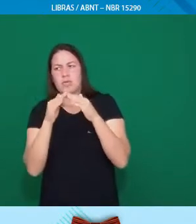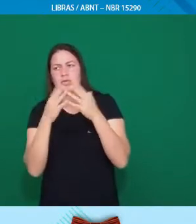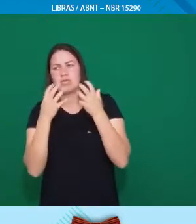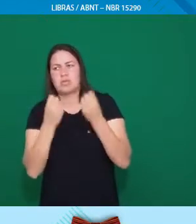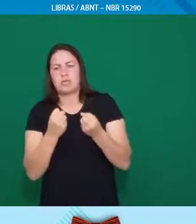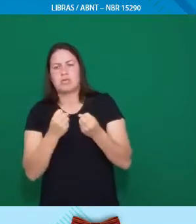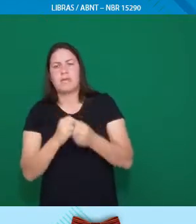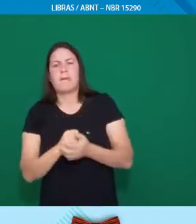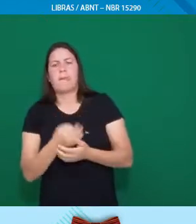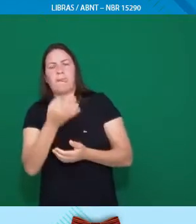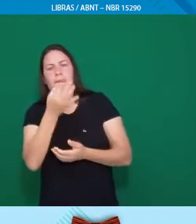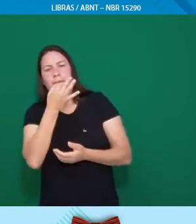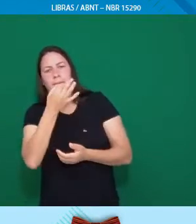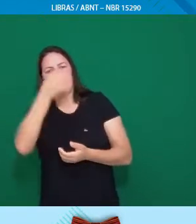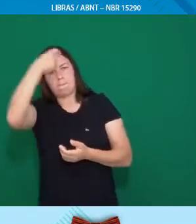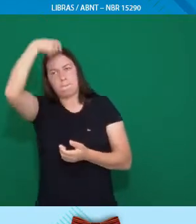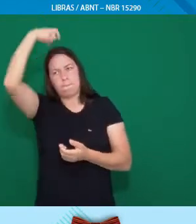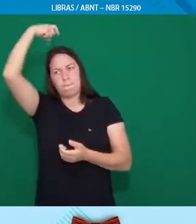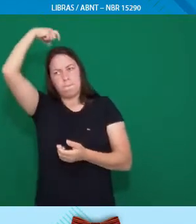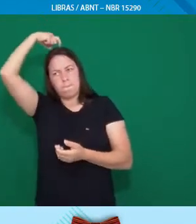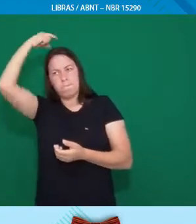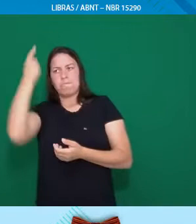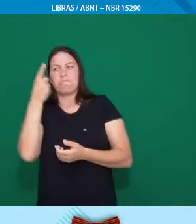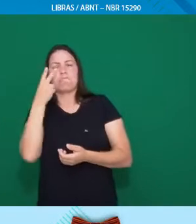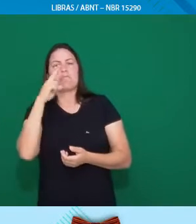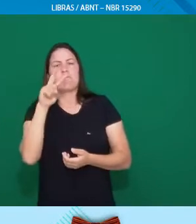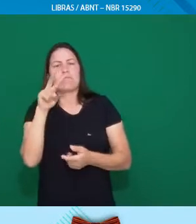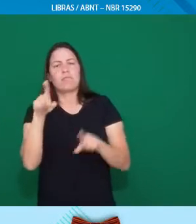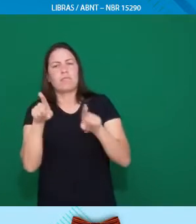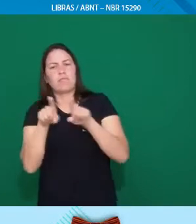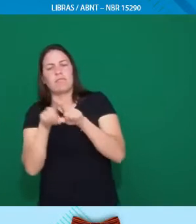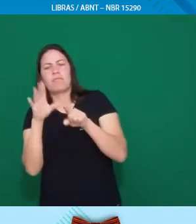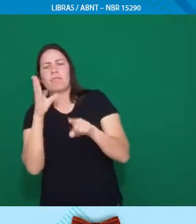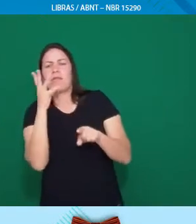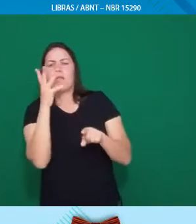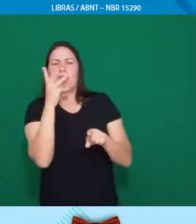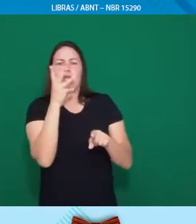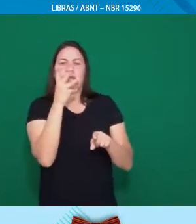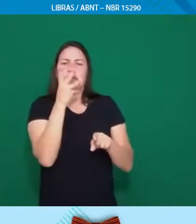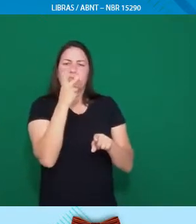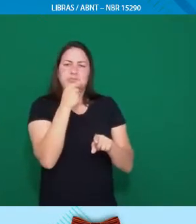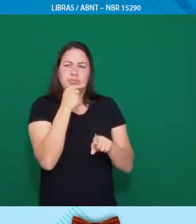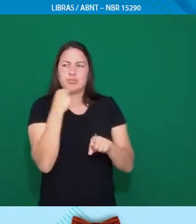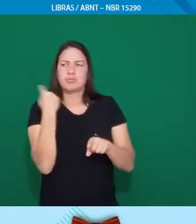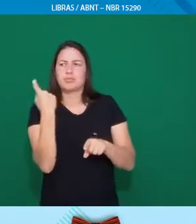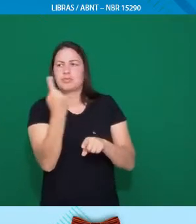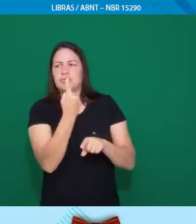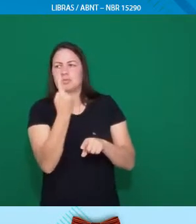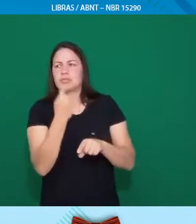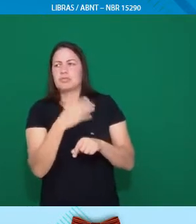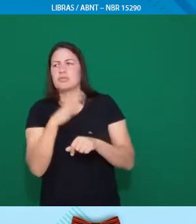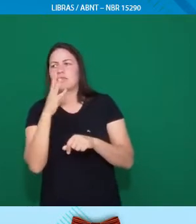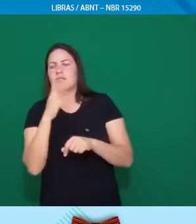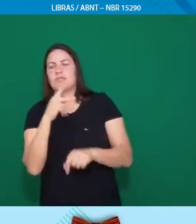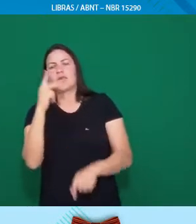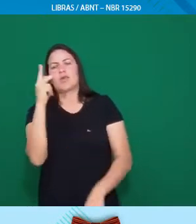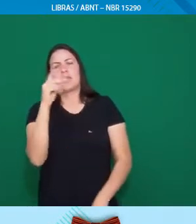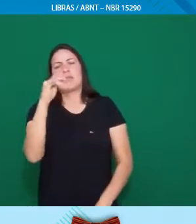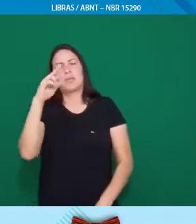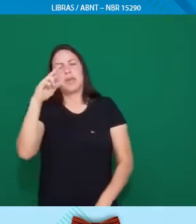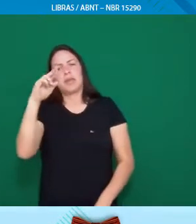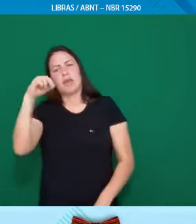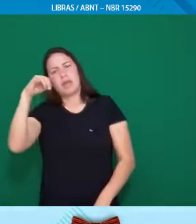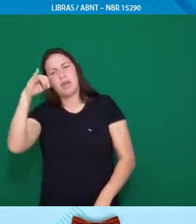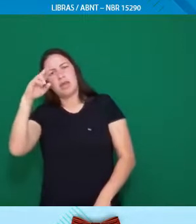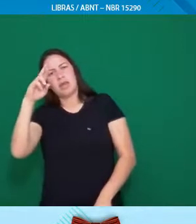atender pela ordem presidência é eu vejo também a demora presidente do nosso Pinheirão aí a nós